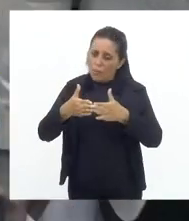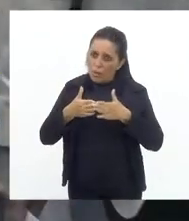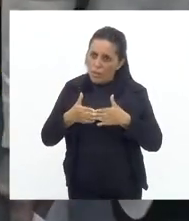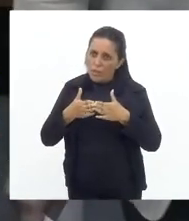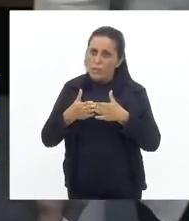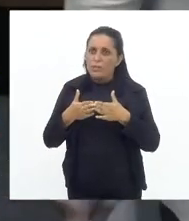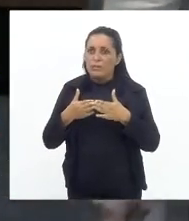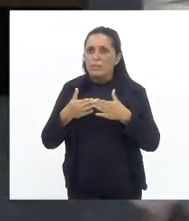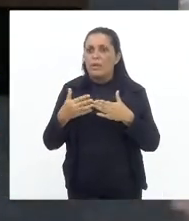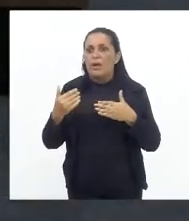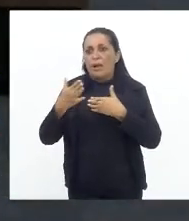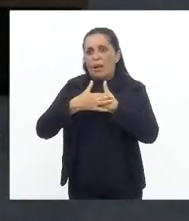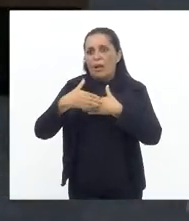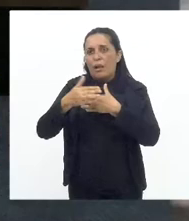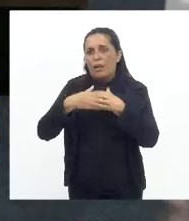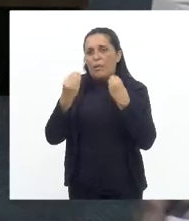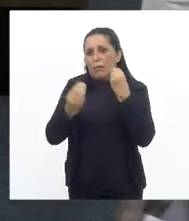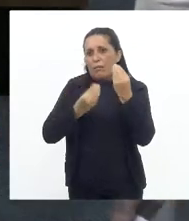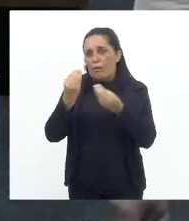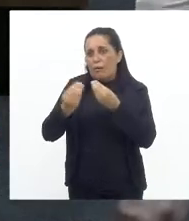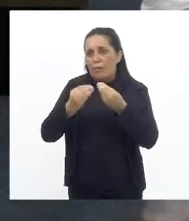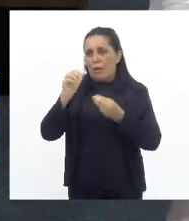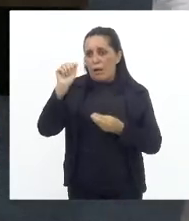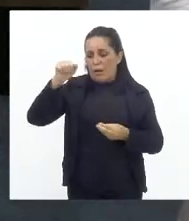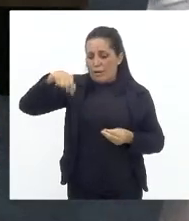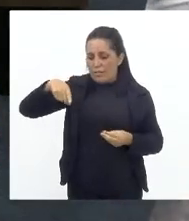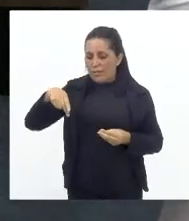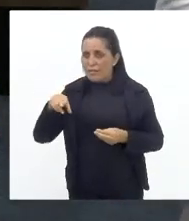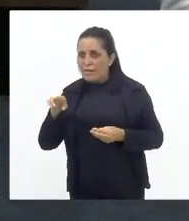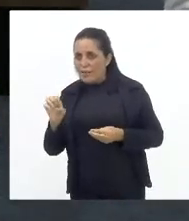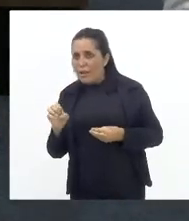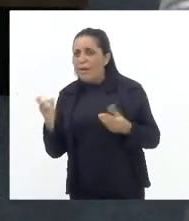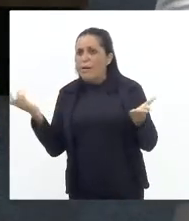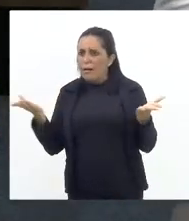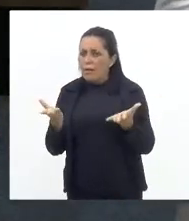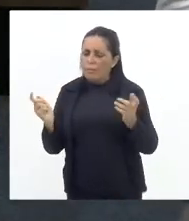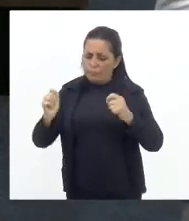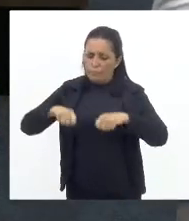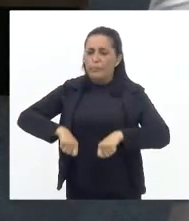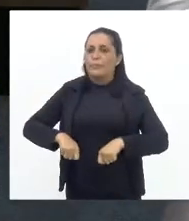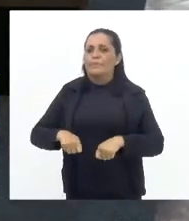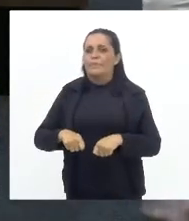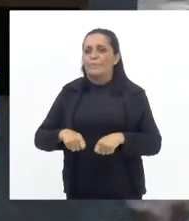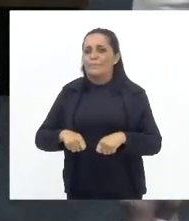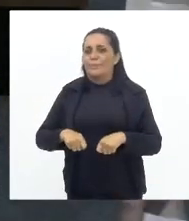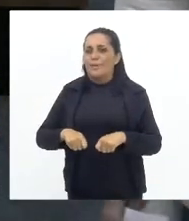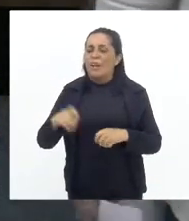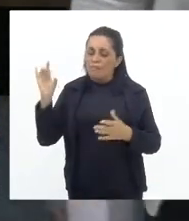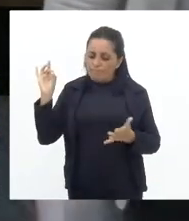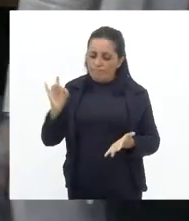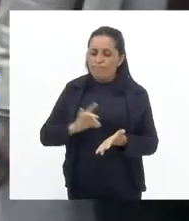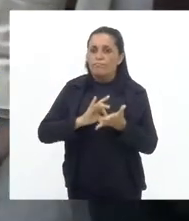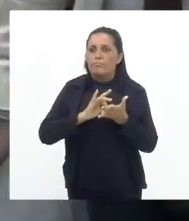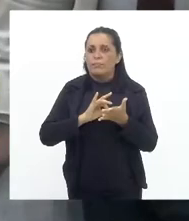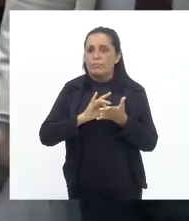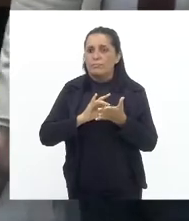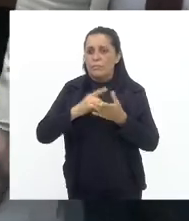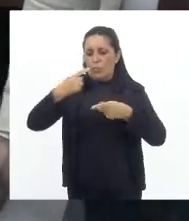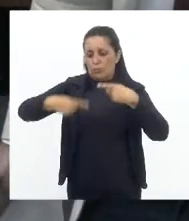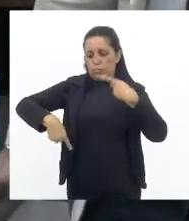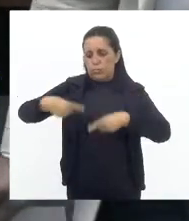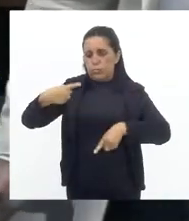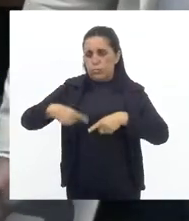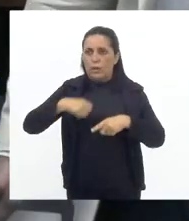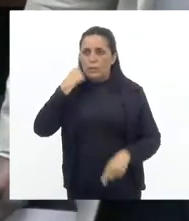ao presidente André Ceciliano que tá com uma Franca possibilidade Real de uma